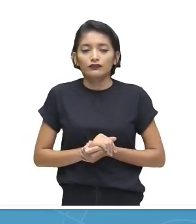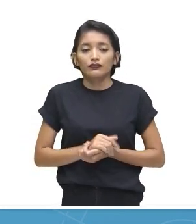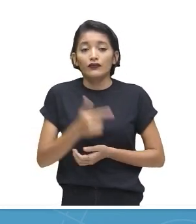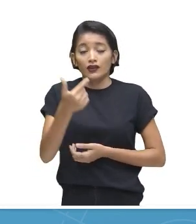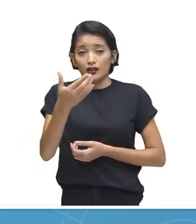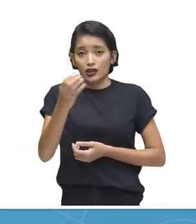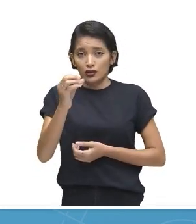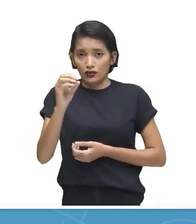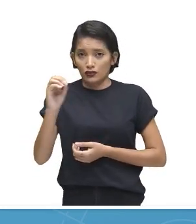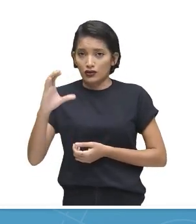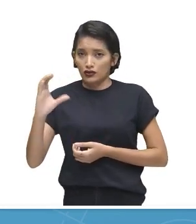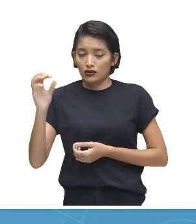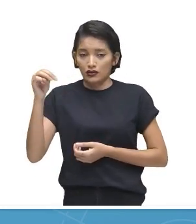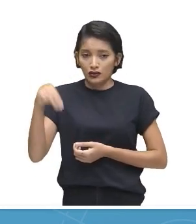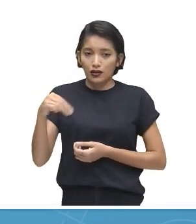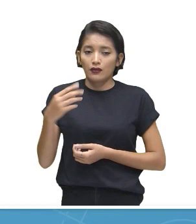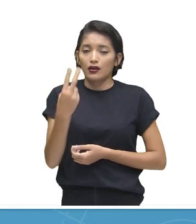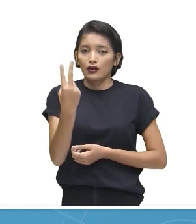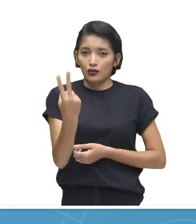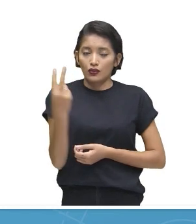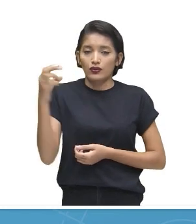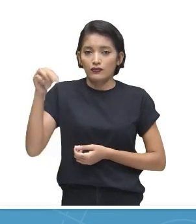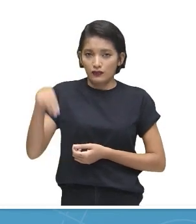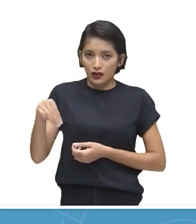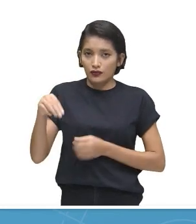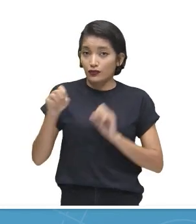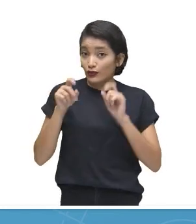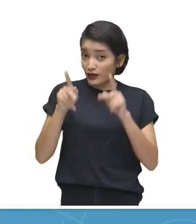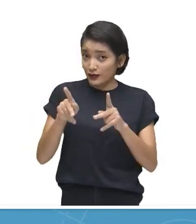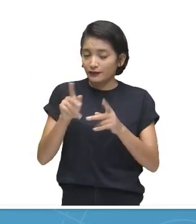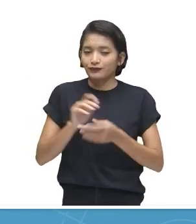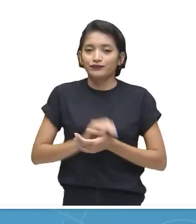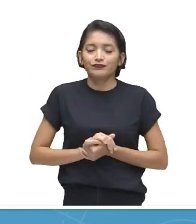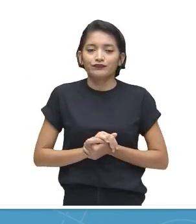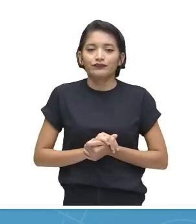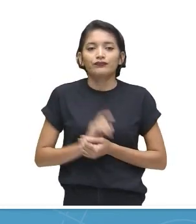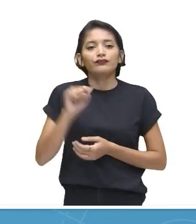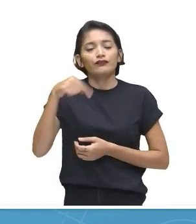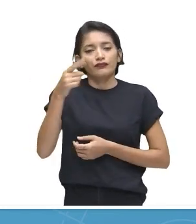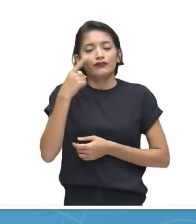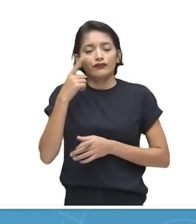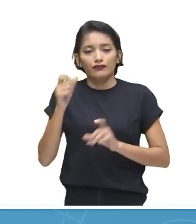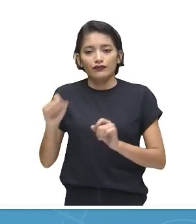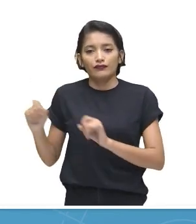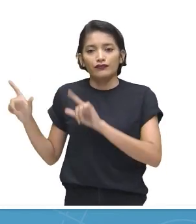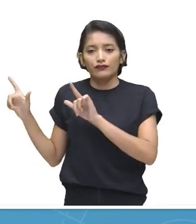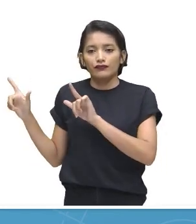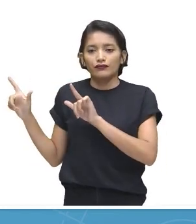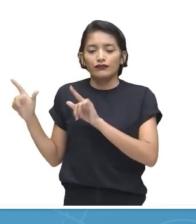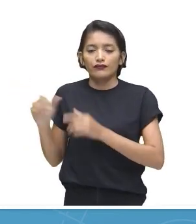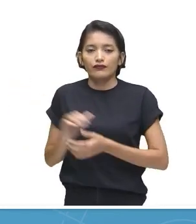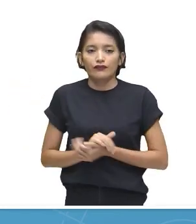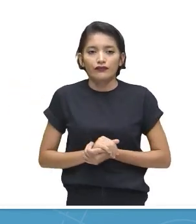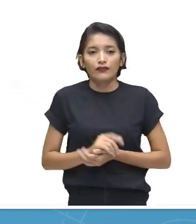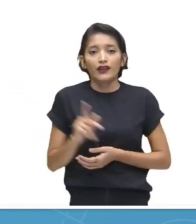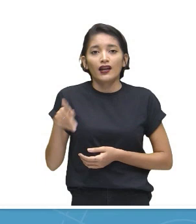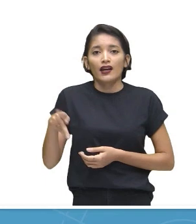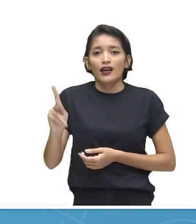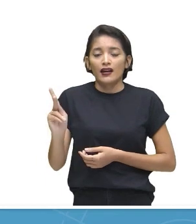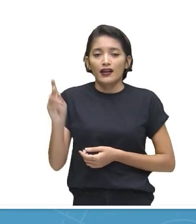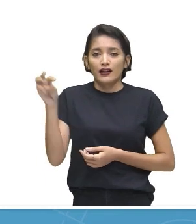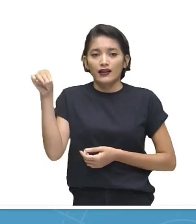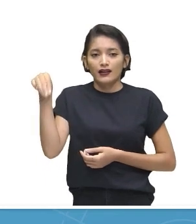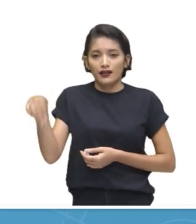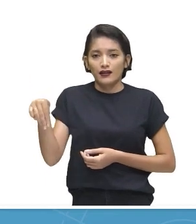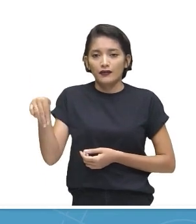200 centímetros, 2 metros. Certinho? Na próxima imagem, a gente vai trabalhar com quilômetros. Olha lá, na